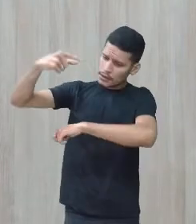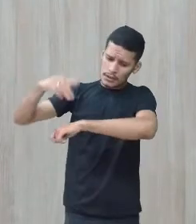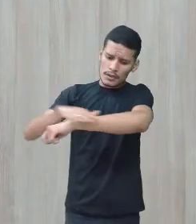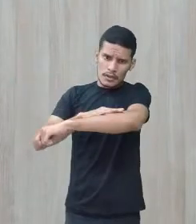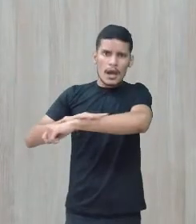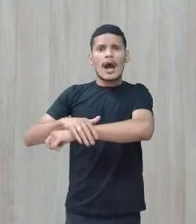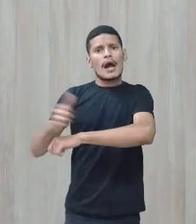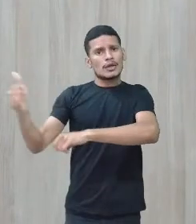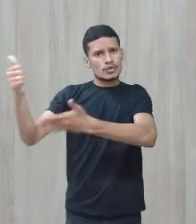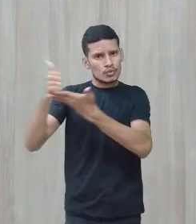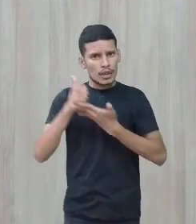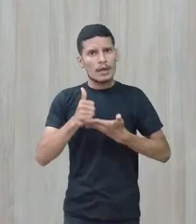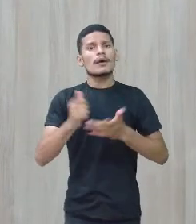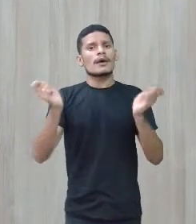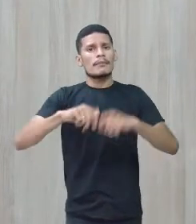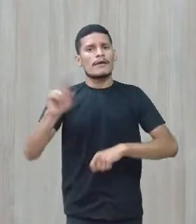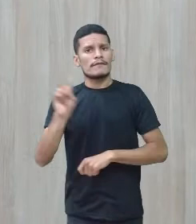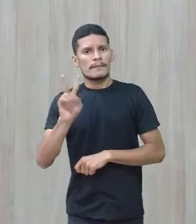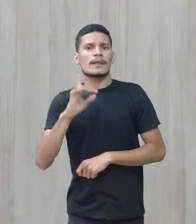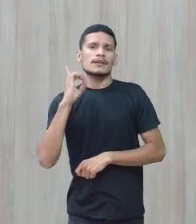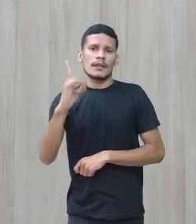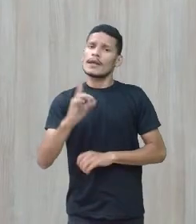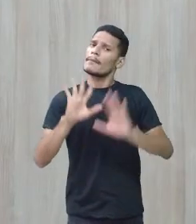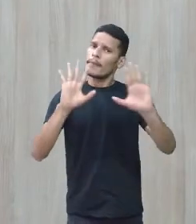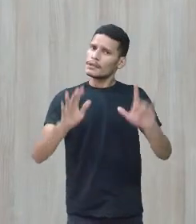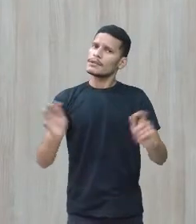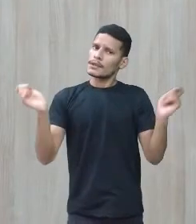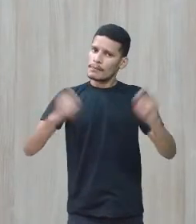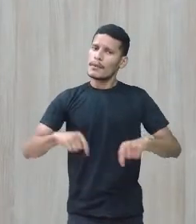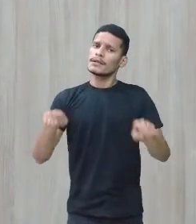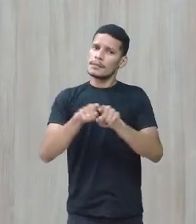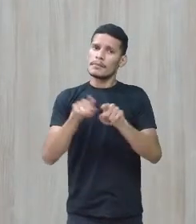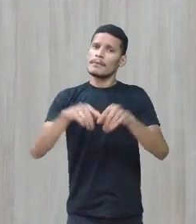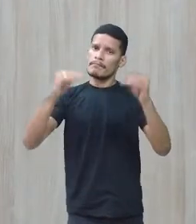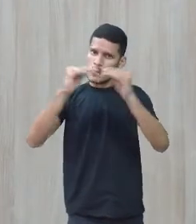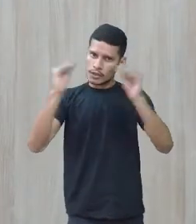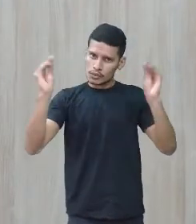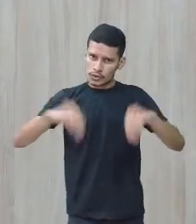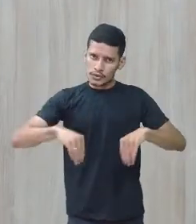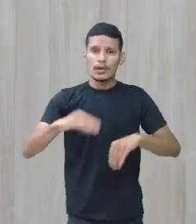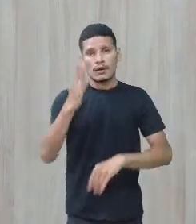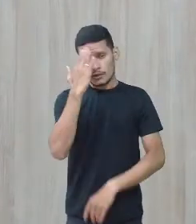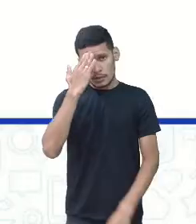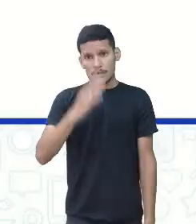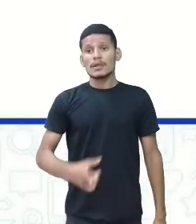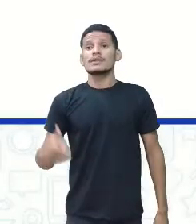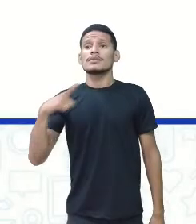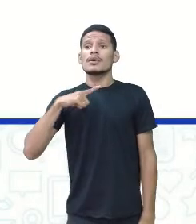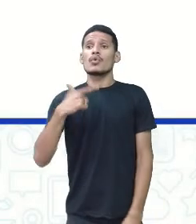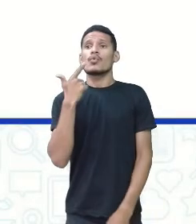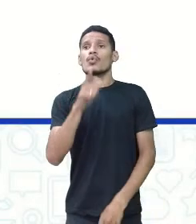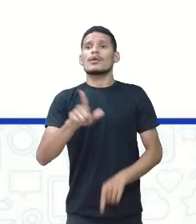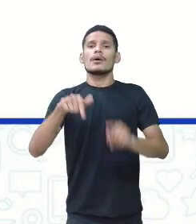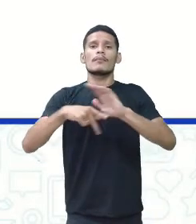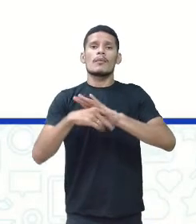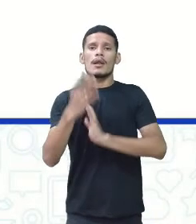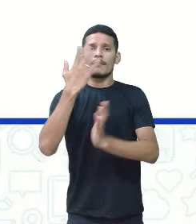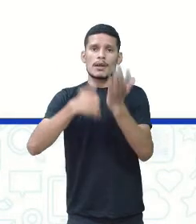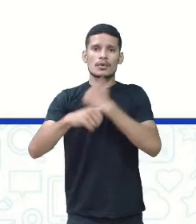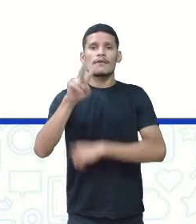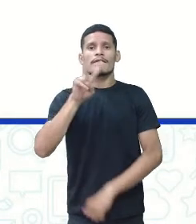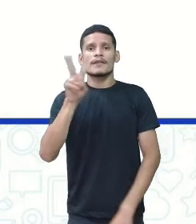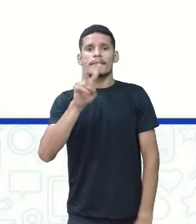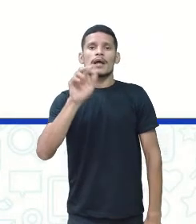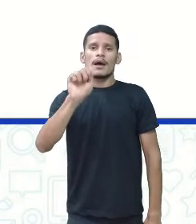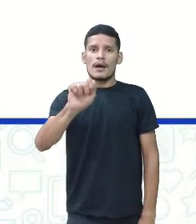aí para aumentar essa vitamina D, ele pode ser prejudicial também, né? E temos aí também alimentos ricos em vitamina